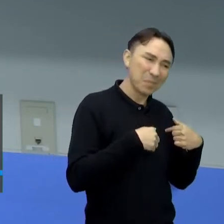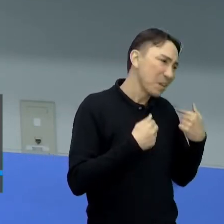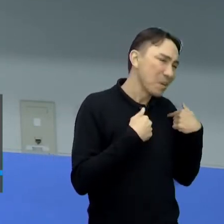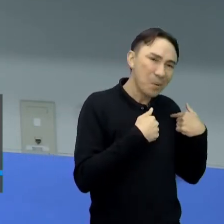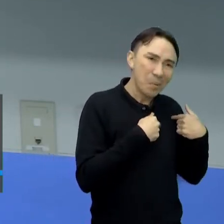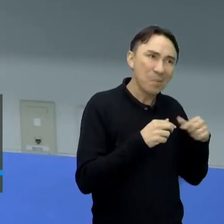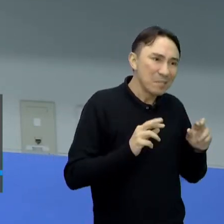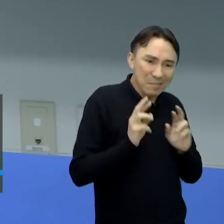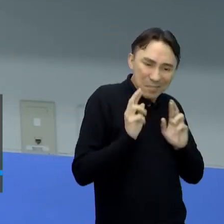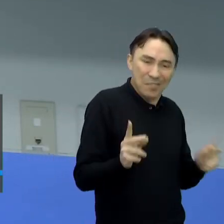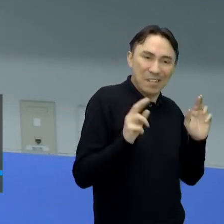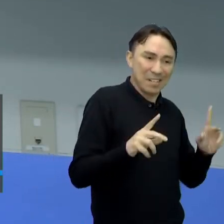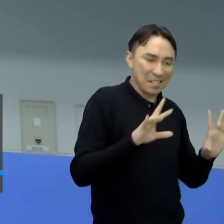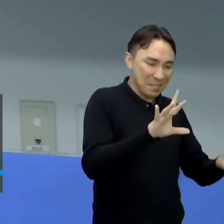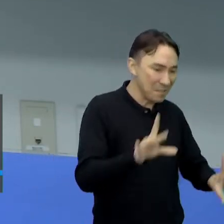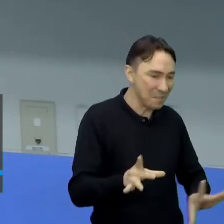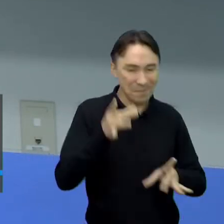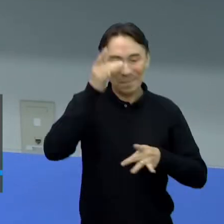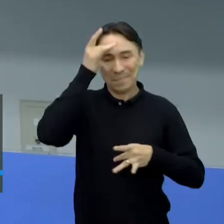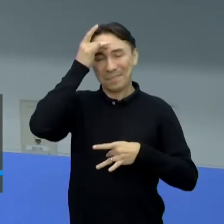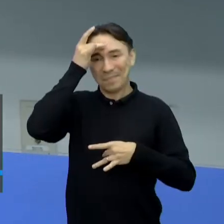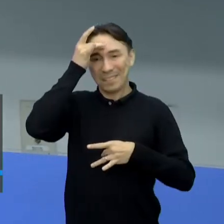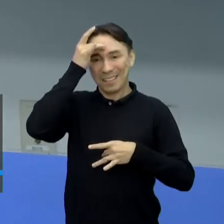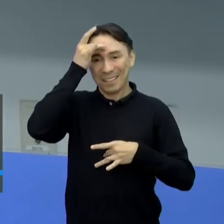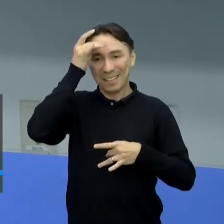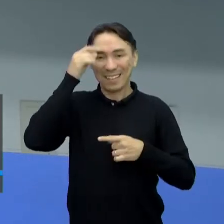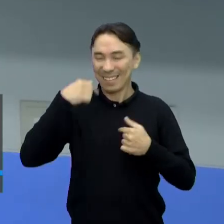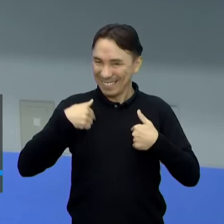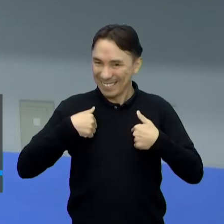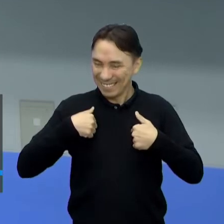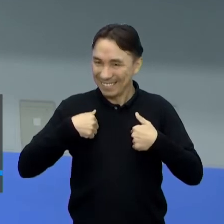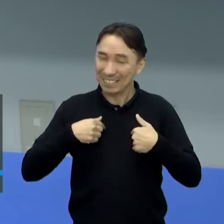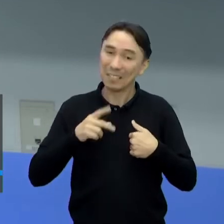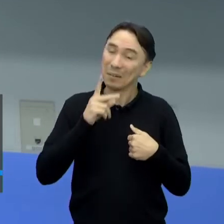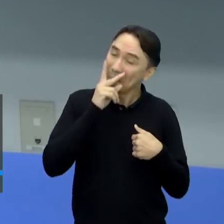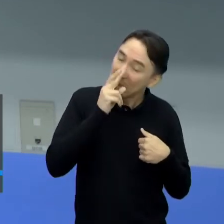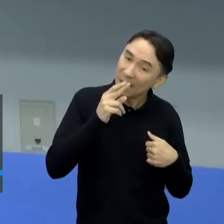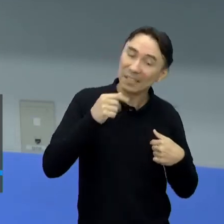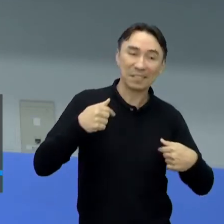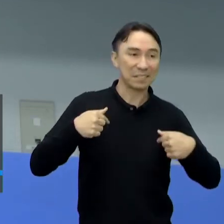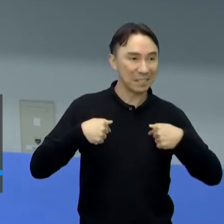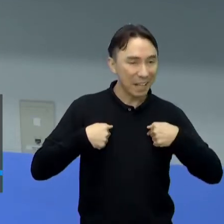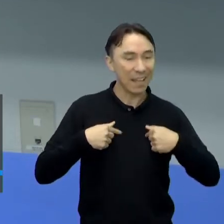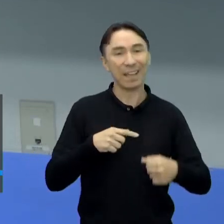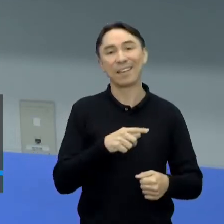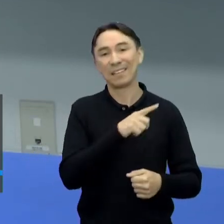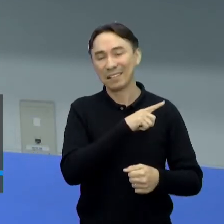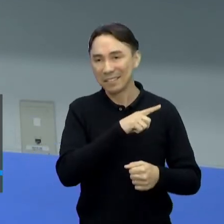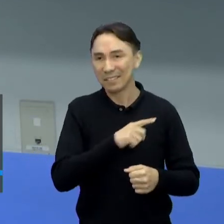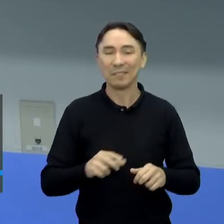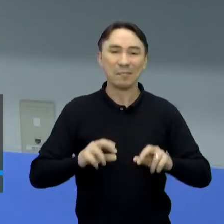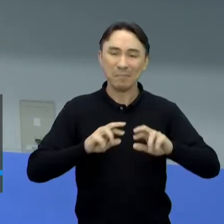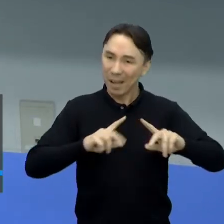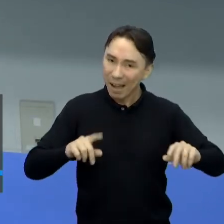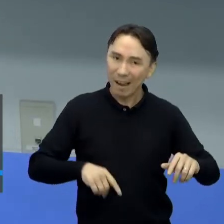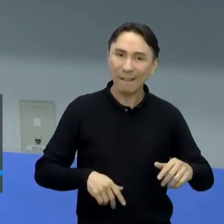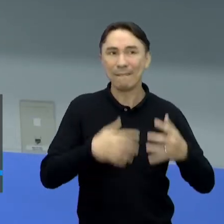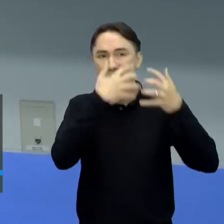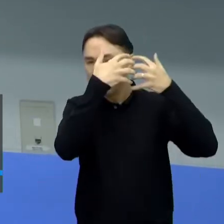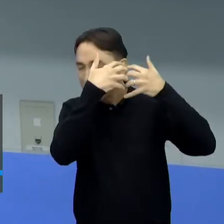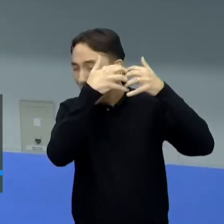ao fazê-lo, eu crio canais psíquicos, psicológicos e